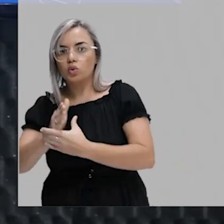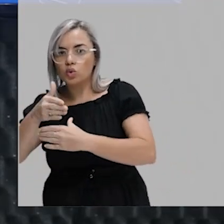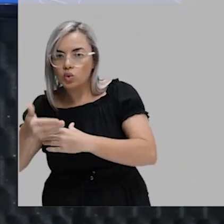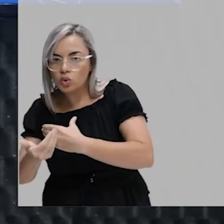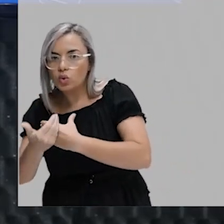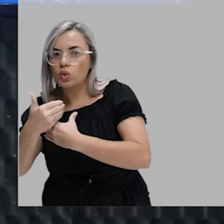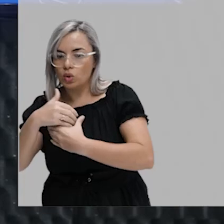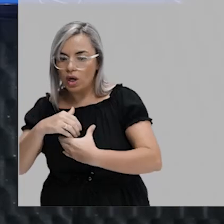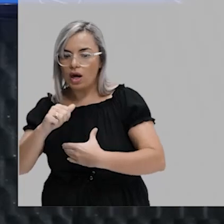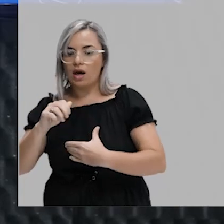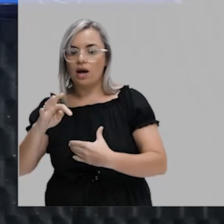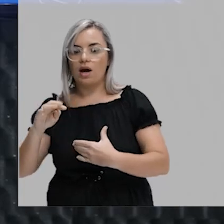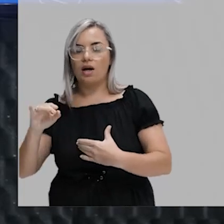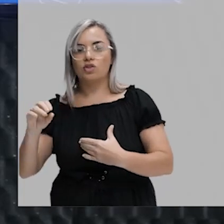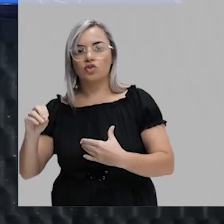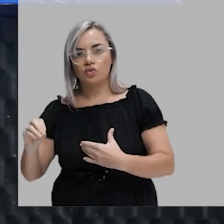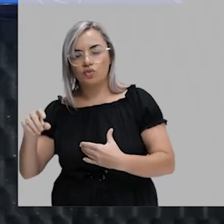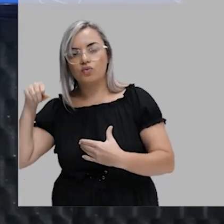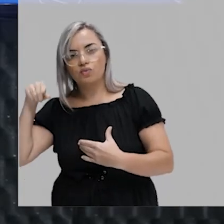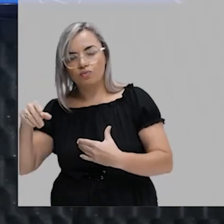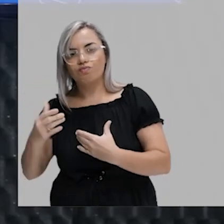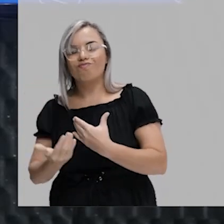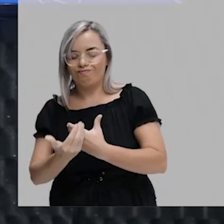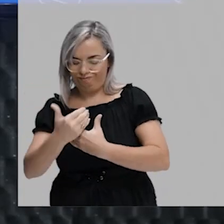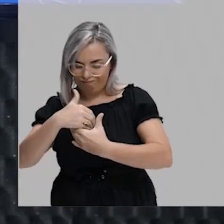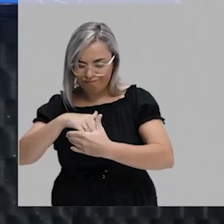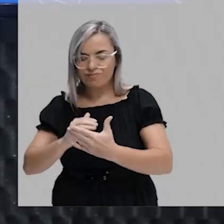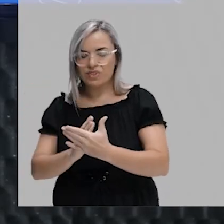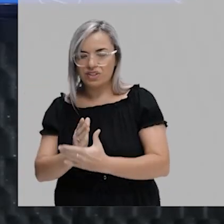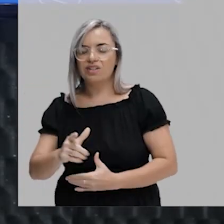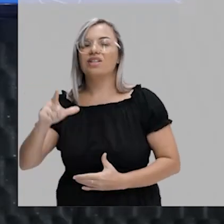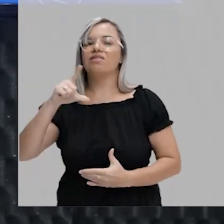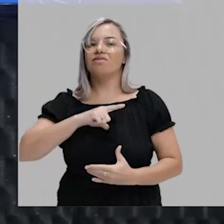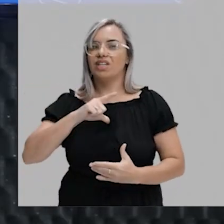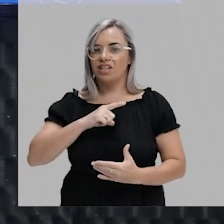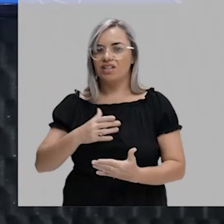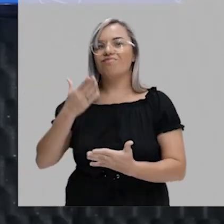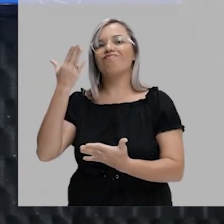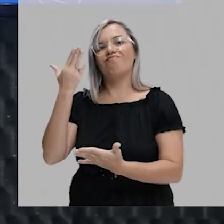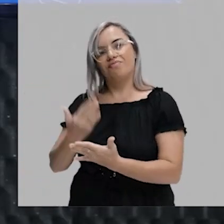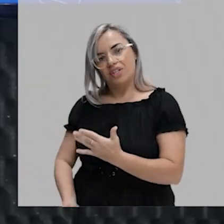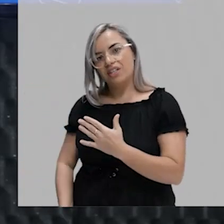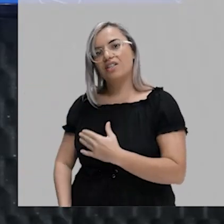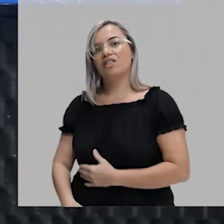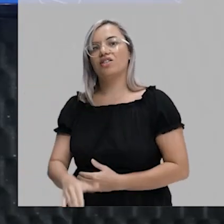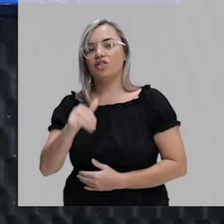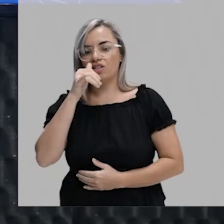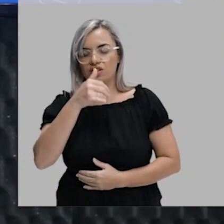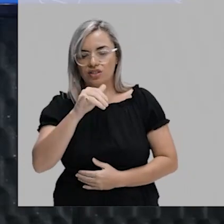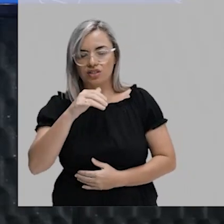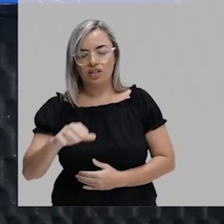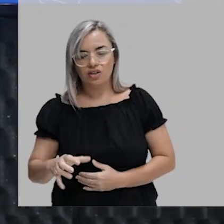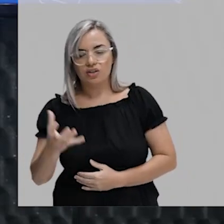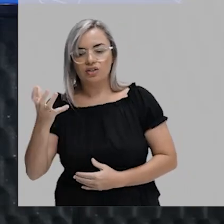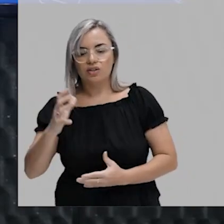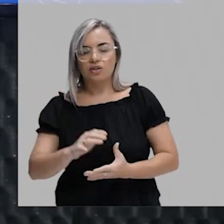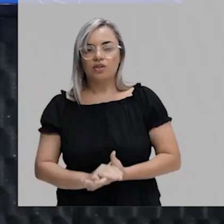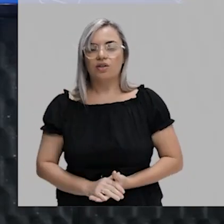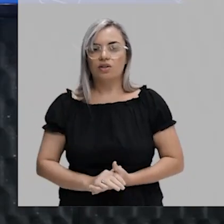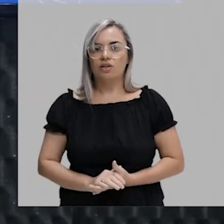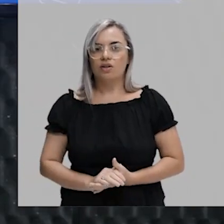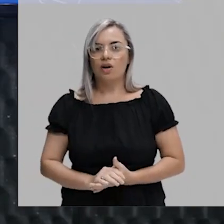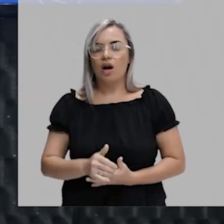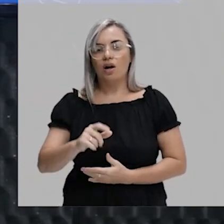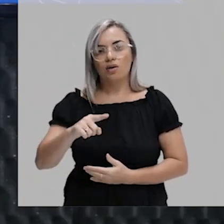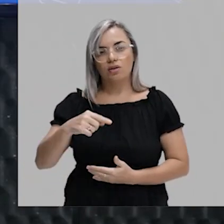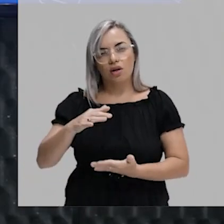meio da membrana plasmática e a célula vai gastar energia para que esse processo aconteça. E eu vou dar alguns exemplos para